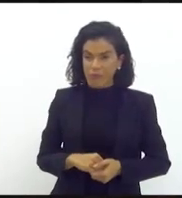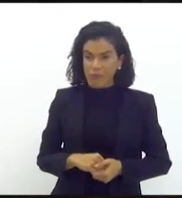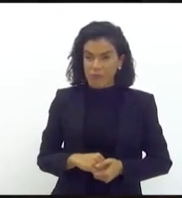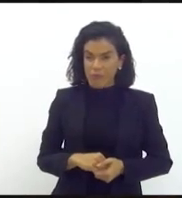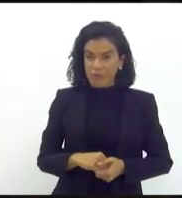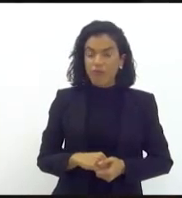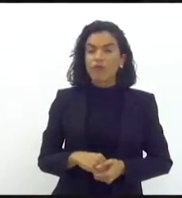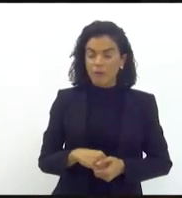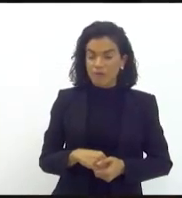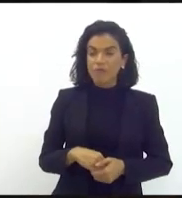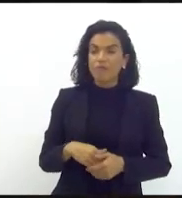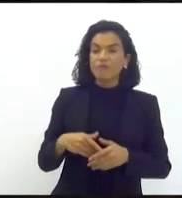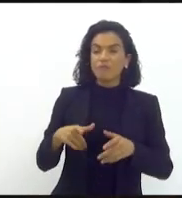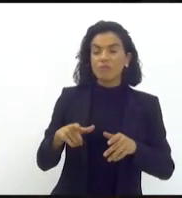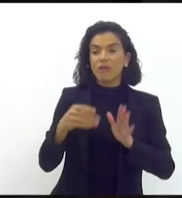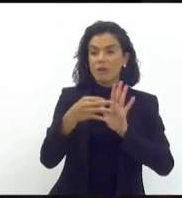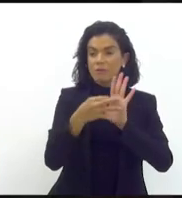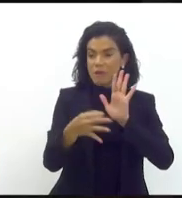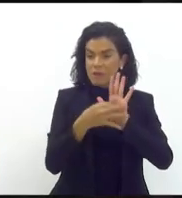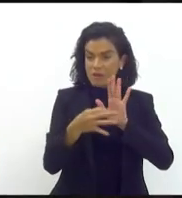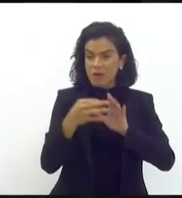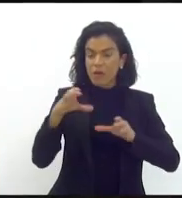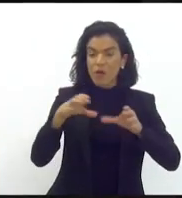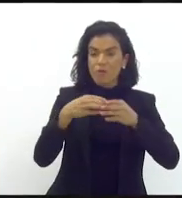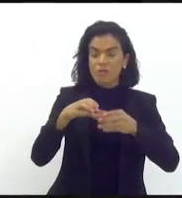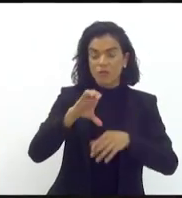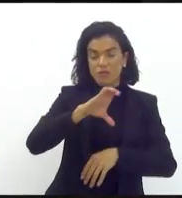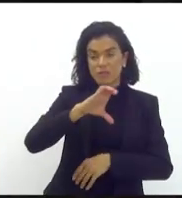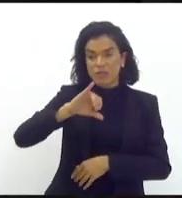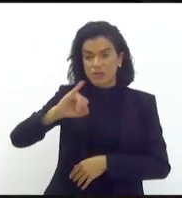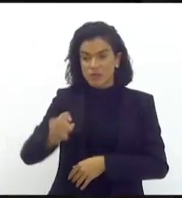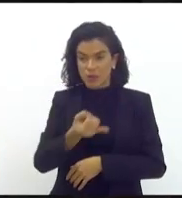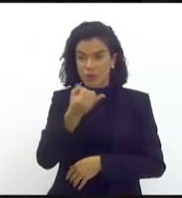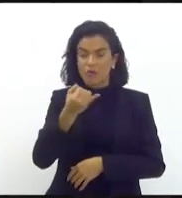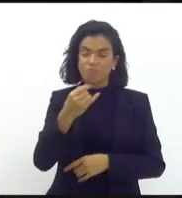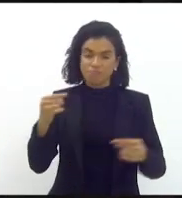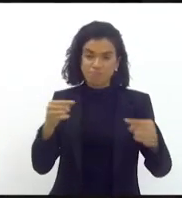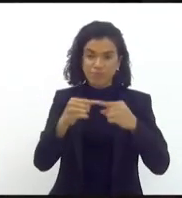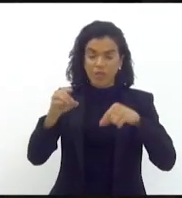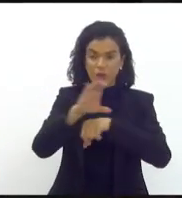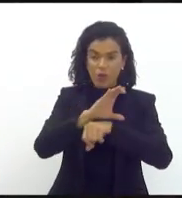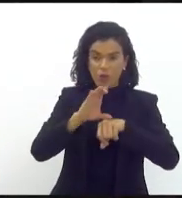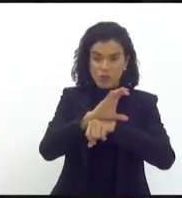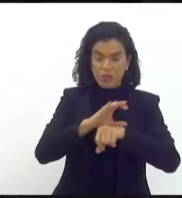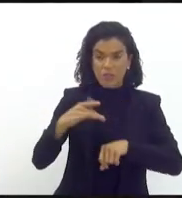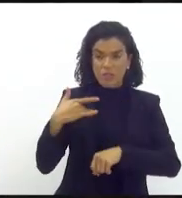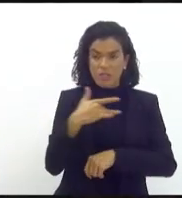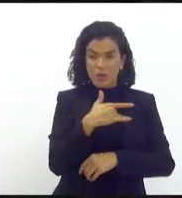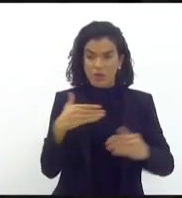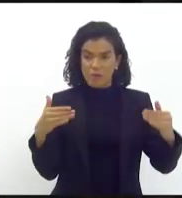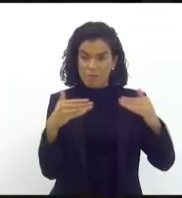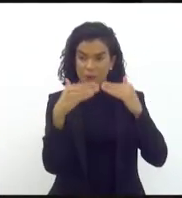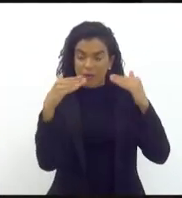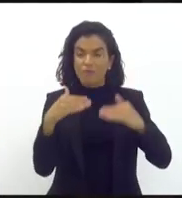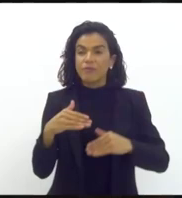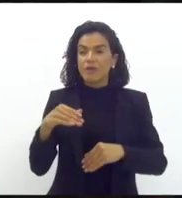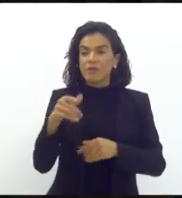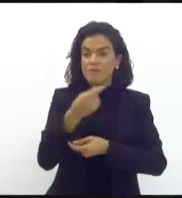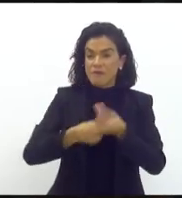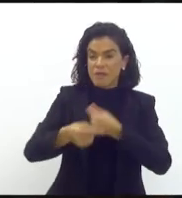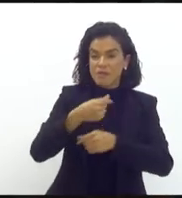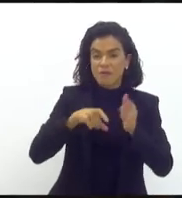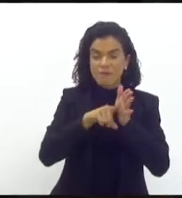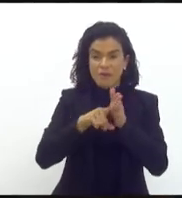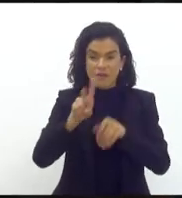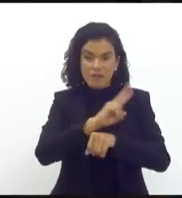pareceres das comissões Constituição e justiça pela constitucionalidade de saúde favorável de orçamento Finanças